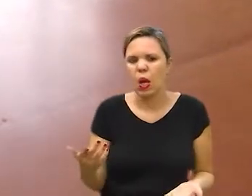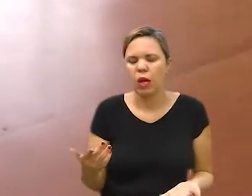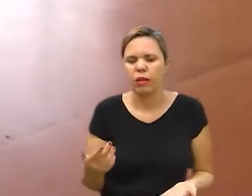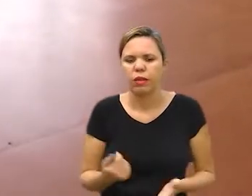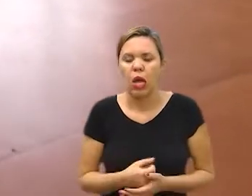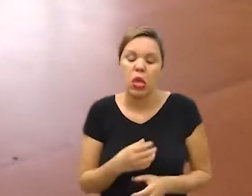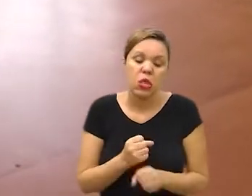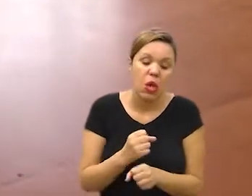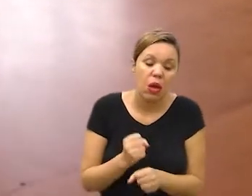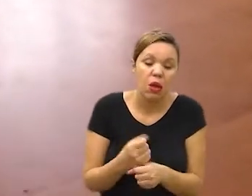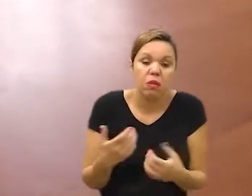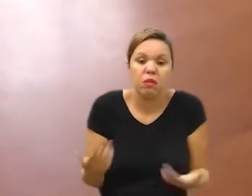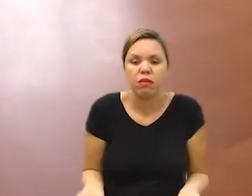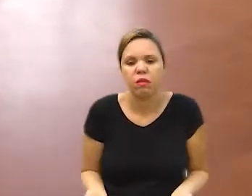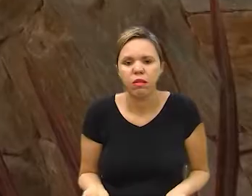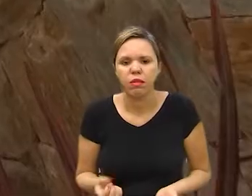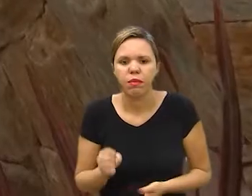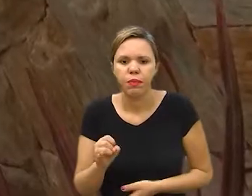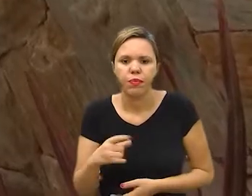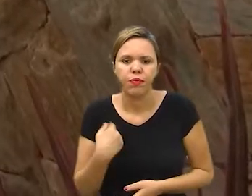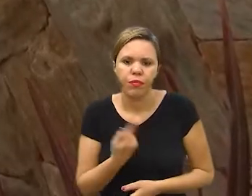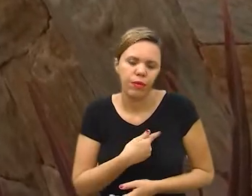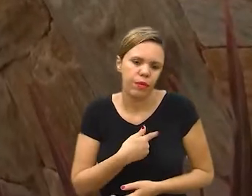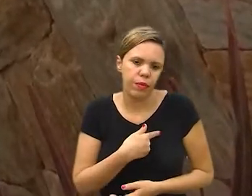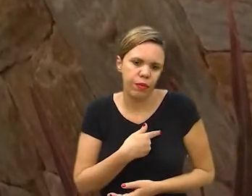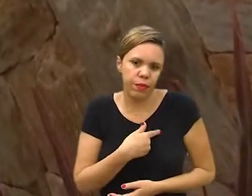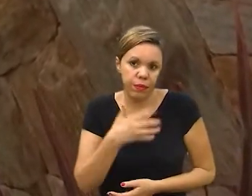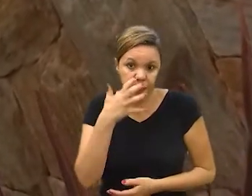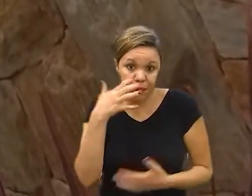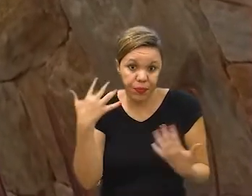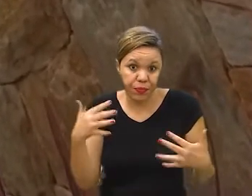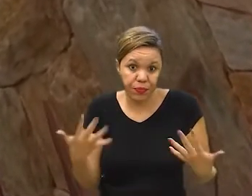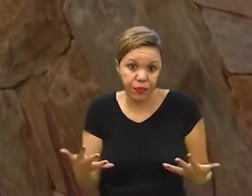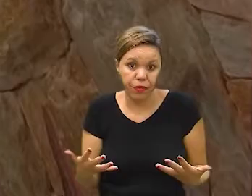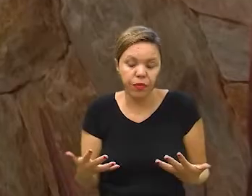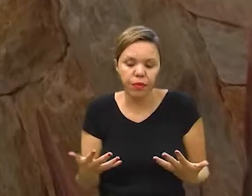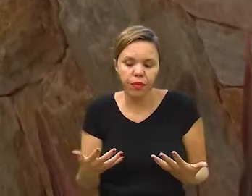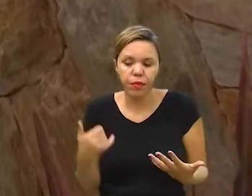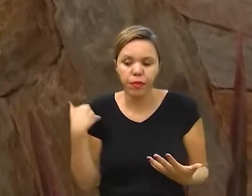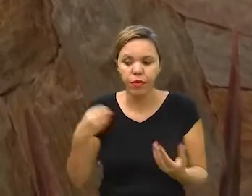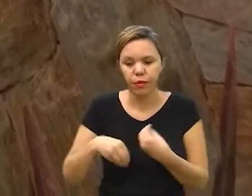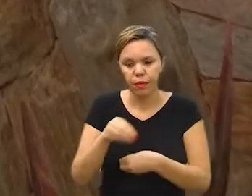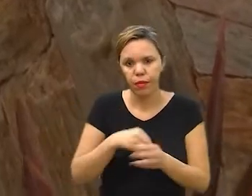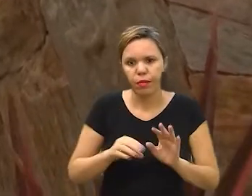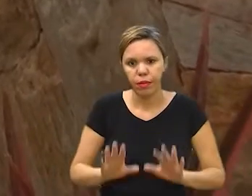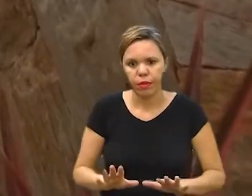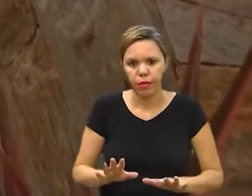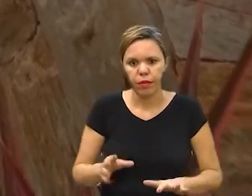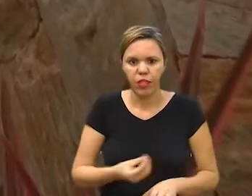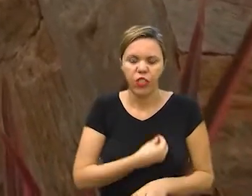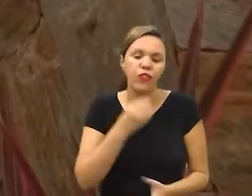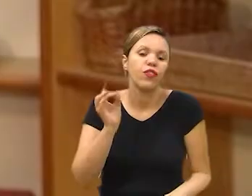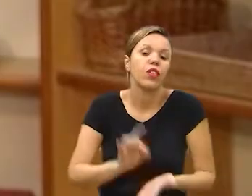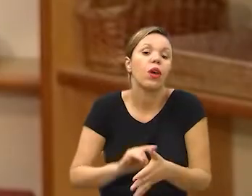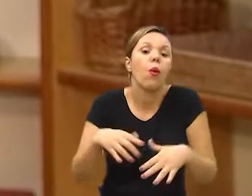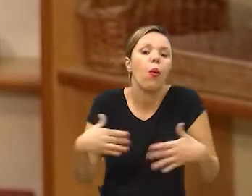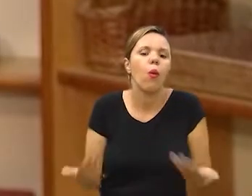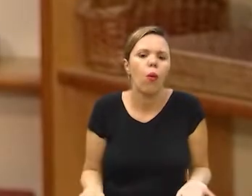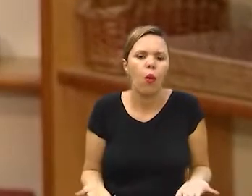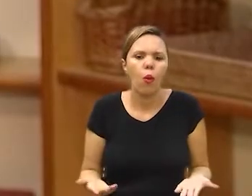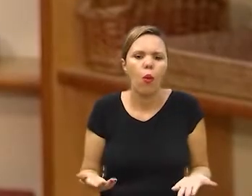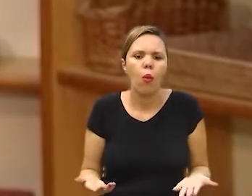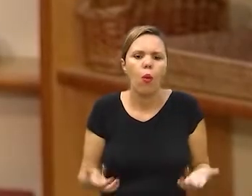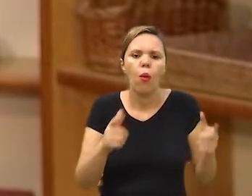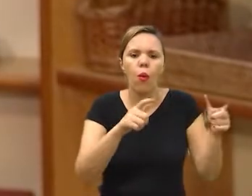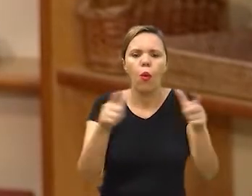questão da nota, né? A gente ainda regular. fica meio chocado, né, de ter idades mistas. Só que na vida real, qual é o outro ambiente,